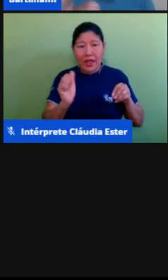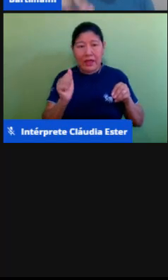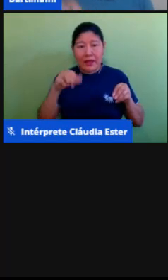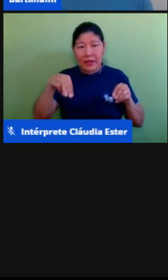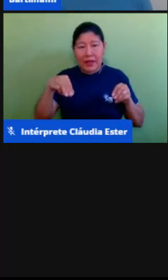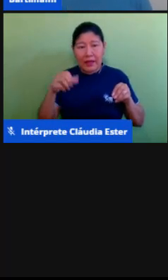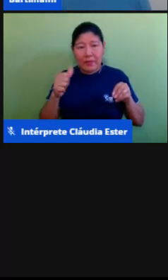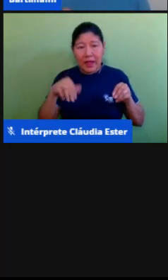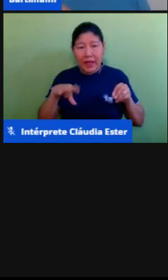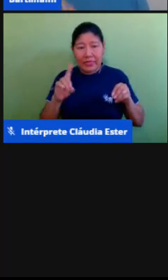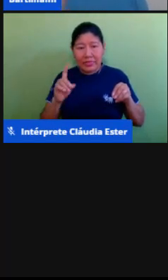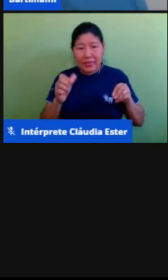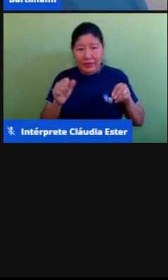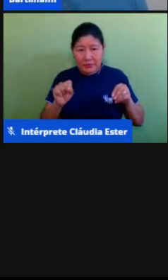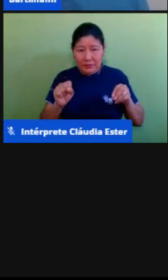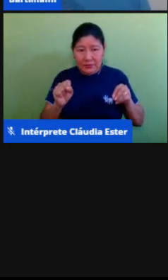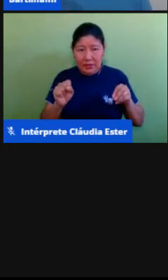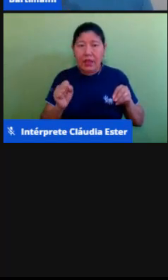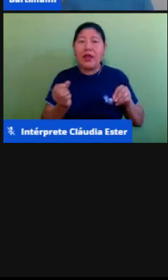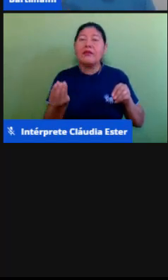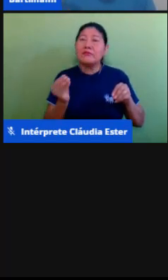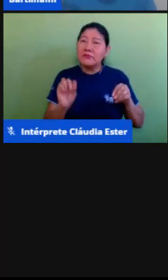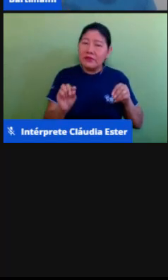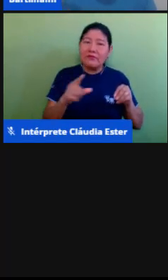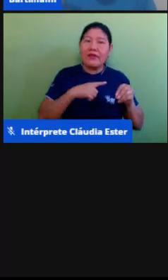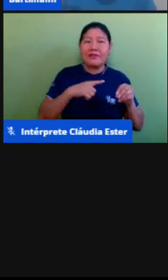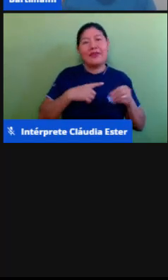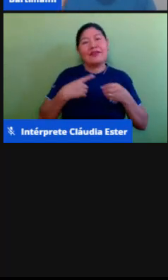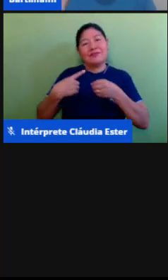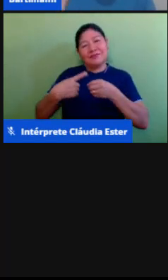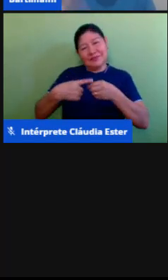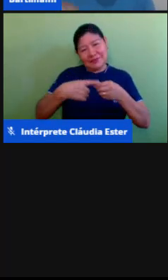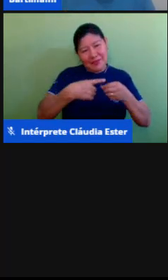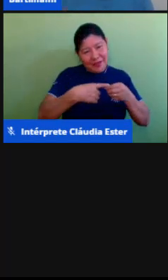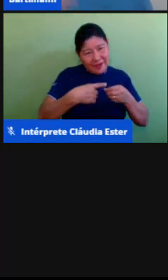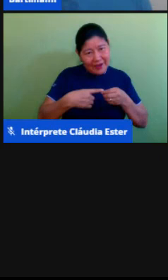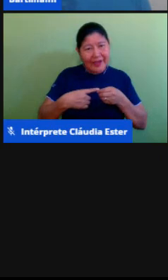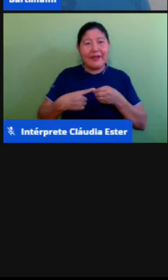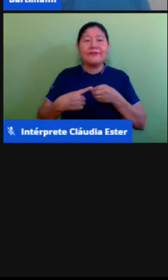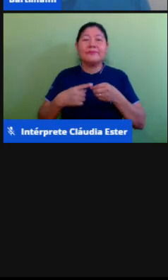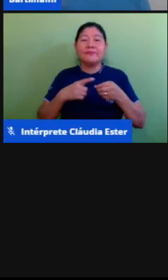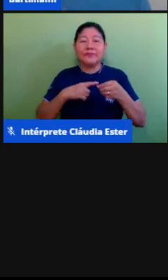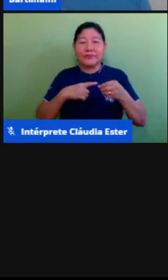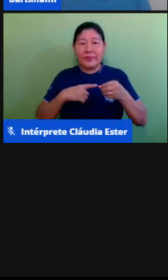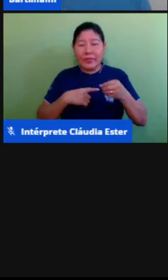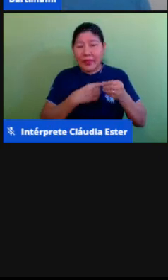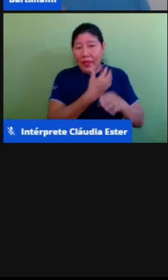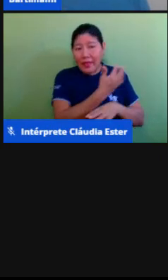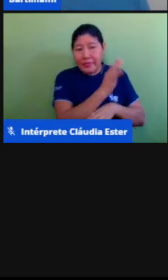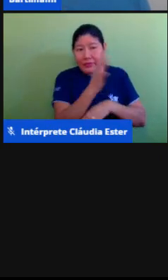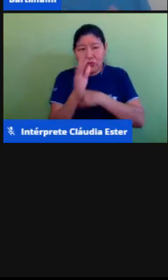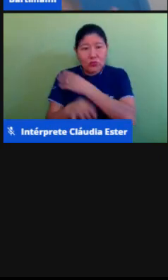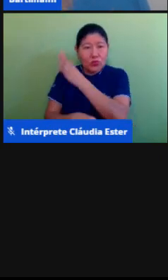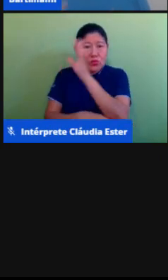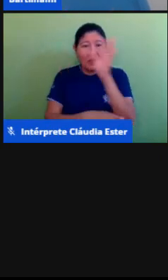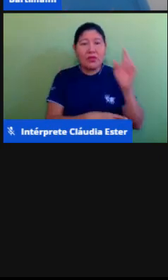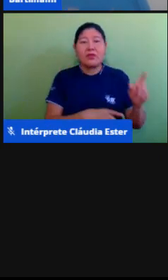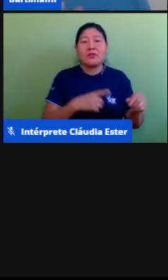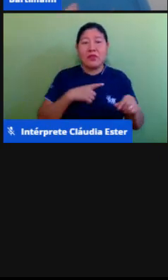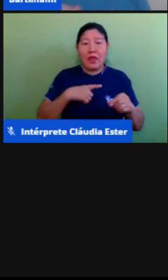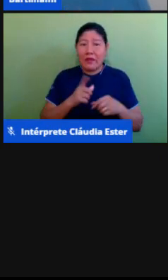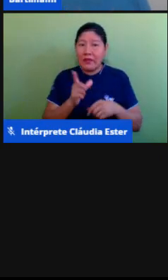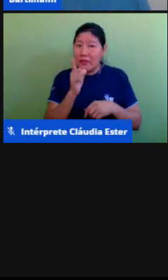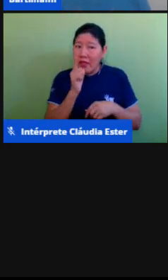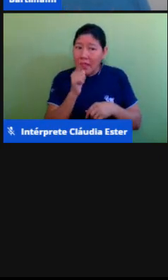por exemplo, o recorte dos municípios, o recorte dos biomas, o recorte das bacias hidrográficas, e aí